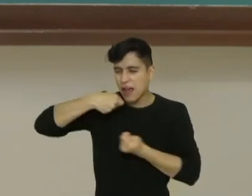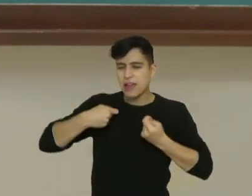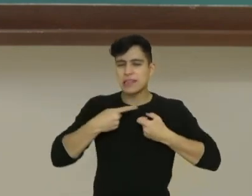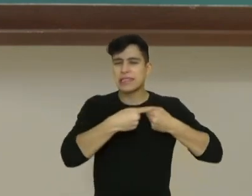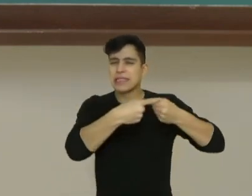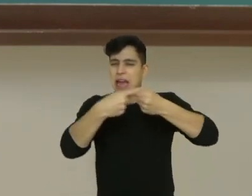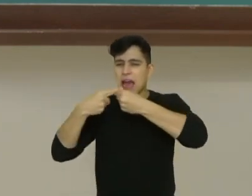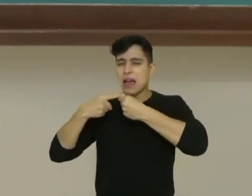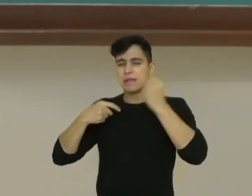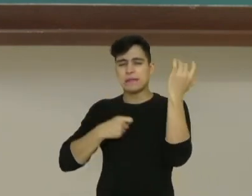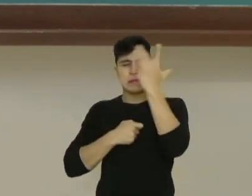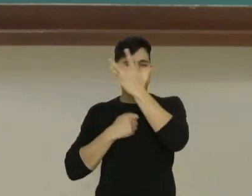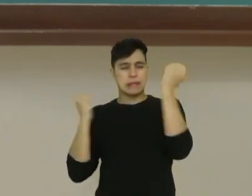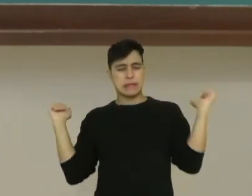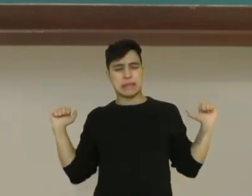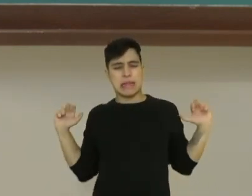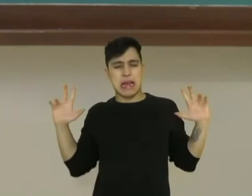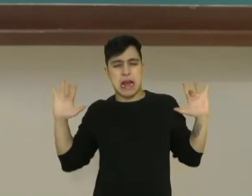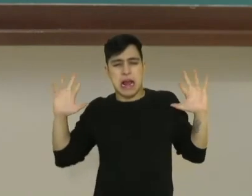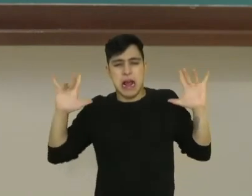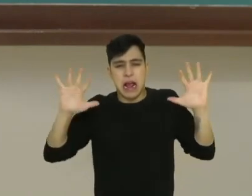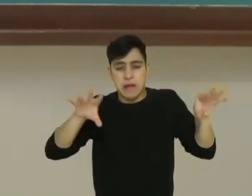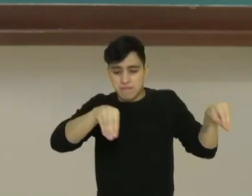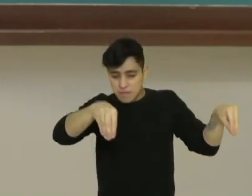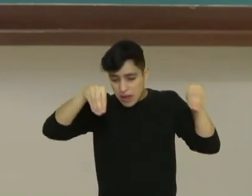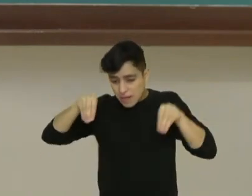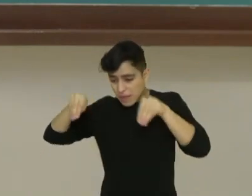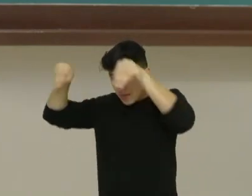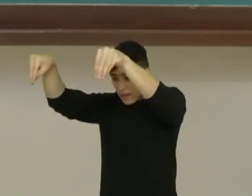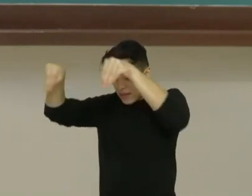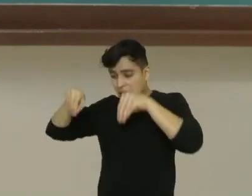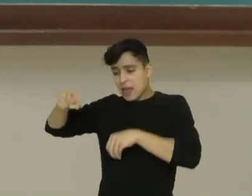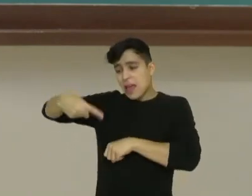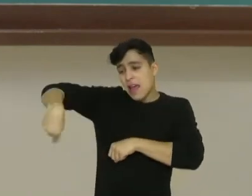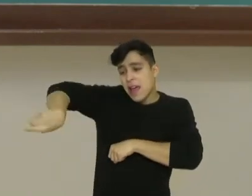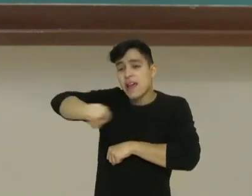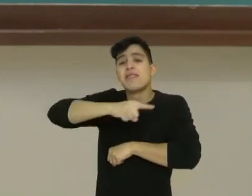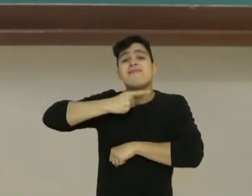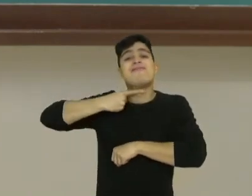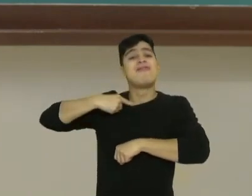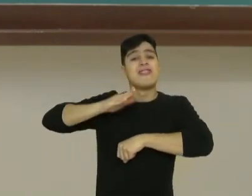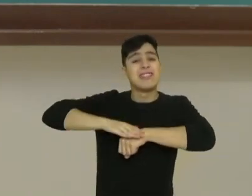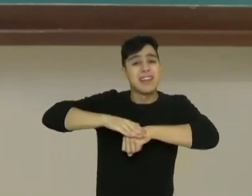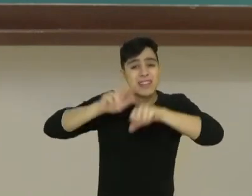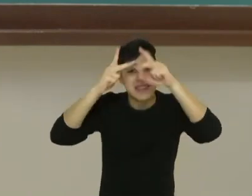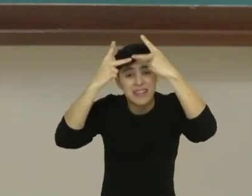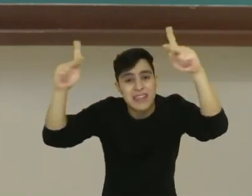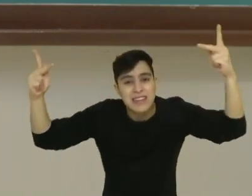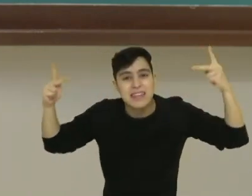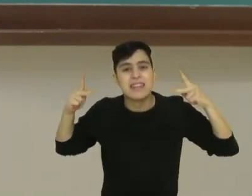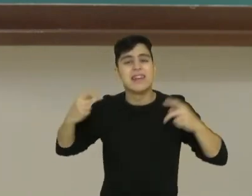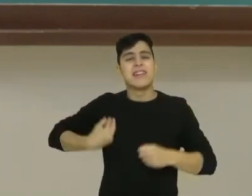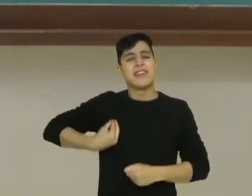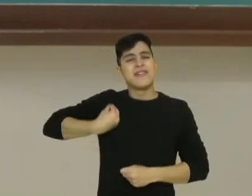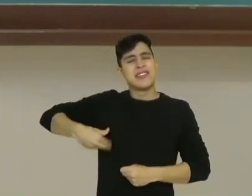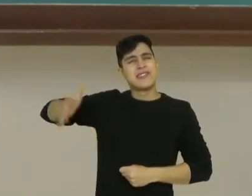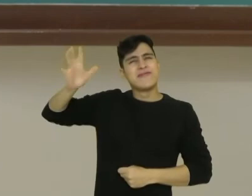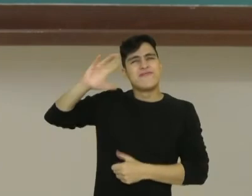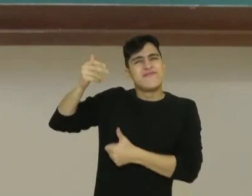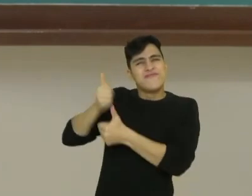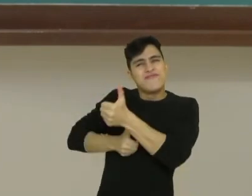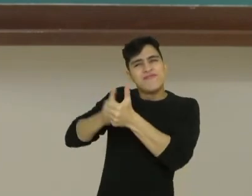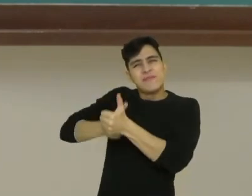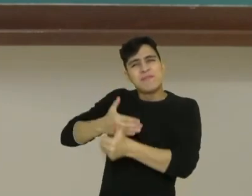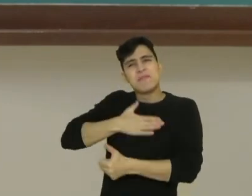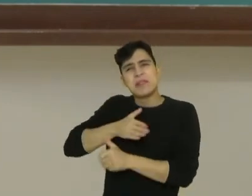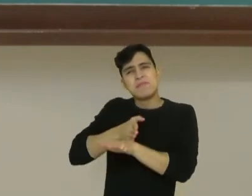né? Então as pessoas vão poder migrar e vão poder fazer as suas escolhas, vão poder pensar a sua vida de uma forma que seja